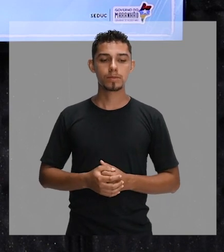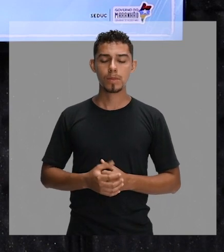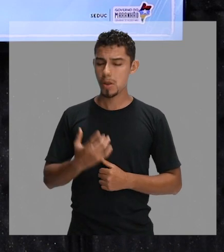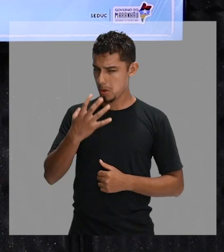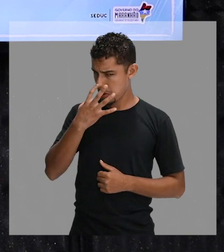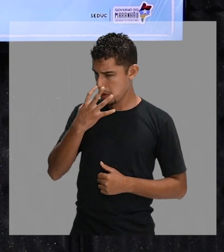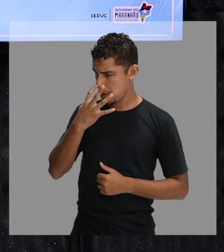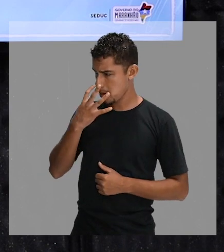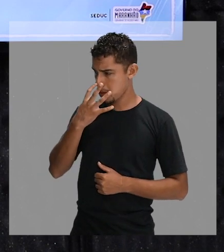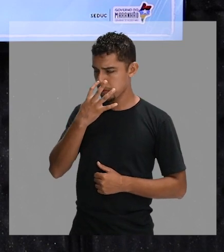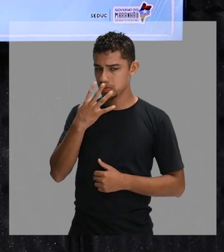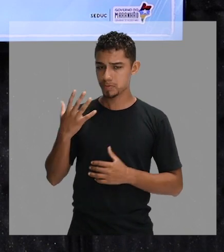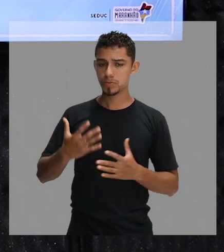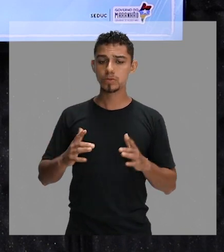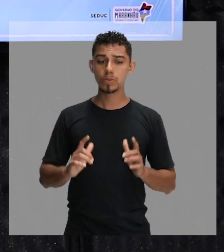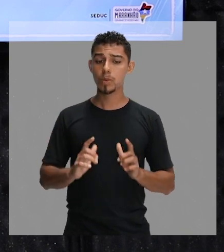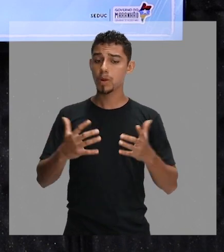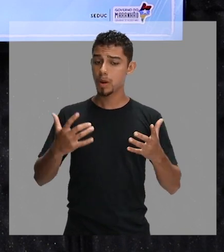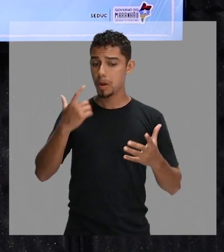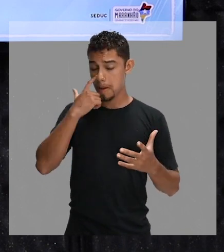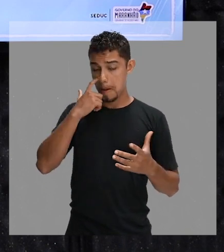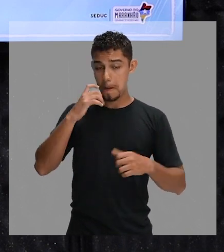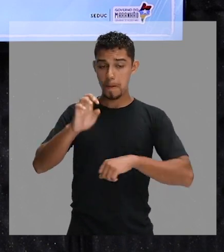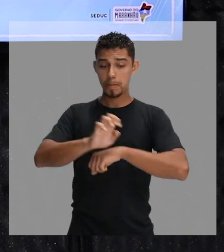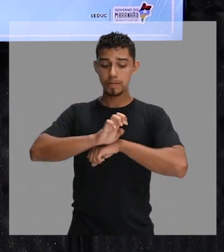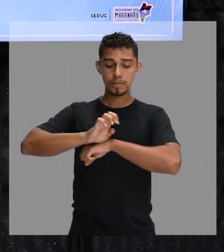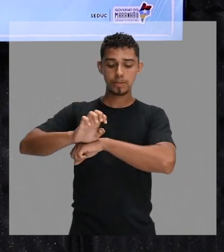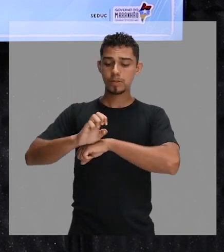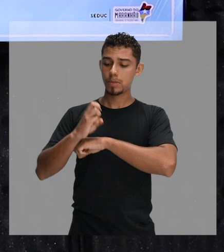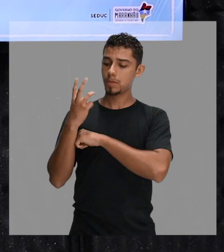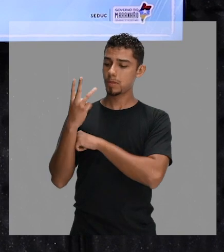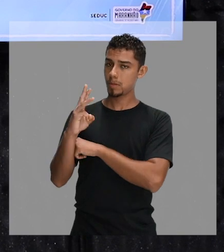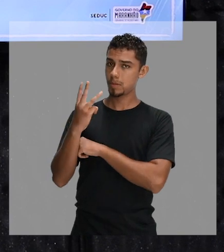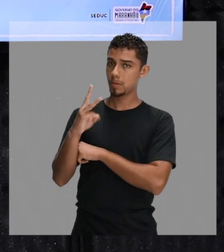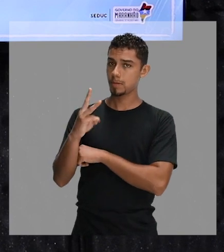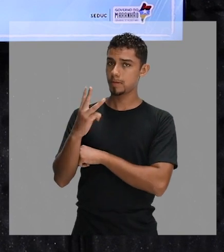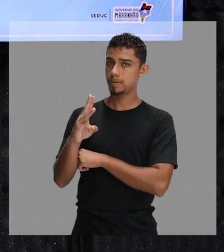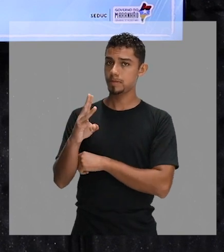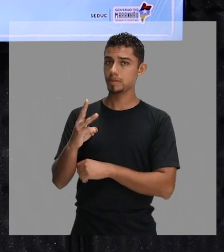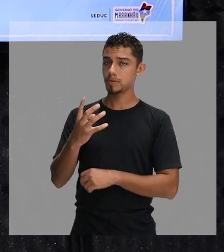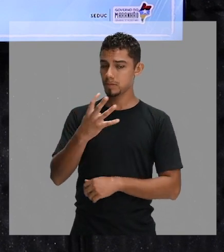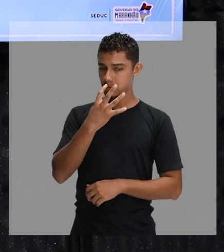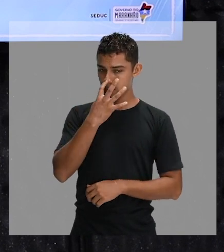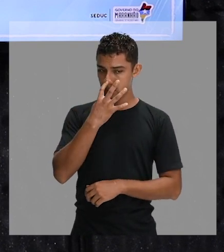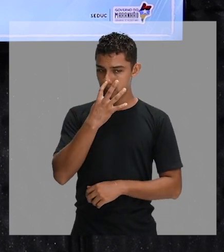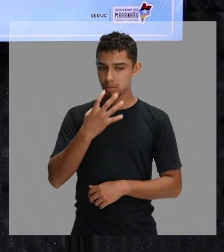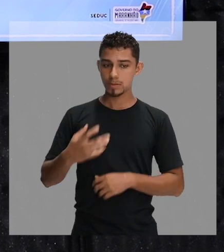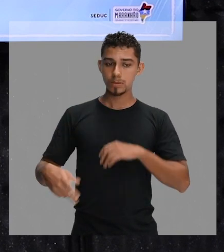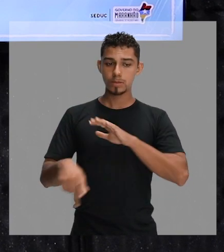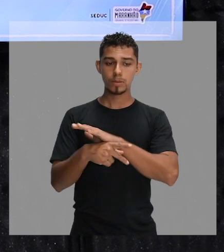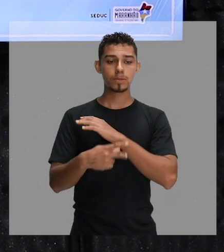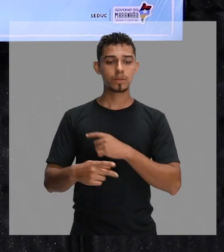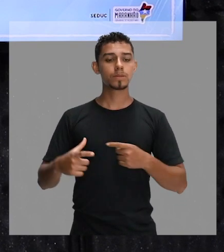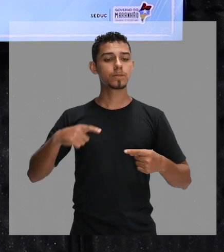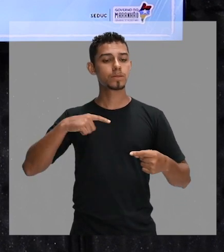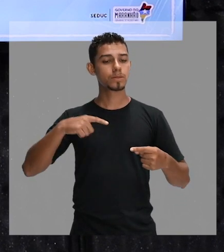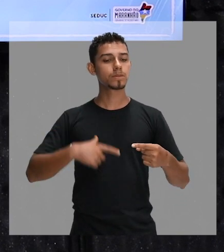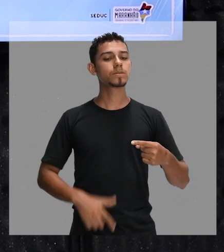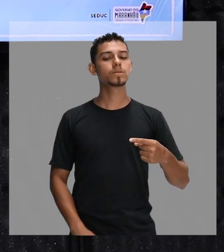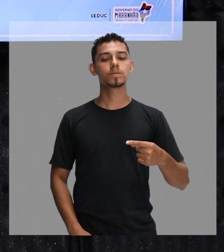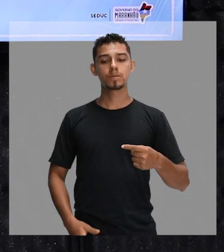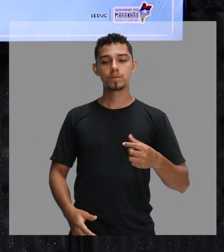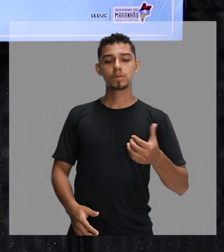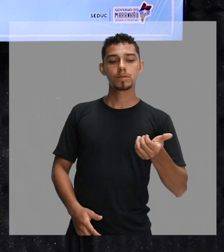Agora, observando o caso do nosso estado, o estado do Maranhão. O Maranhão, ele